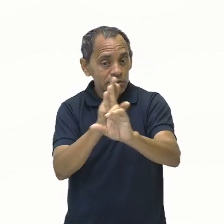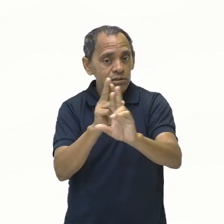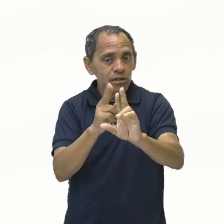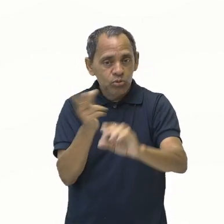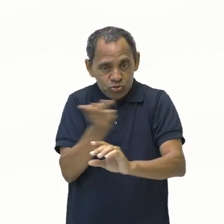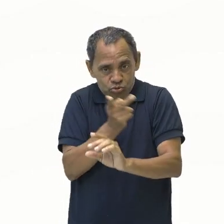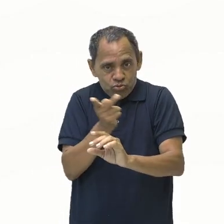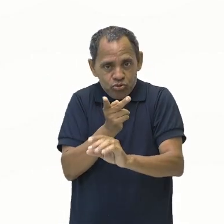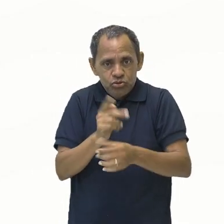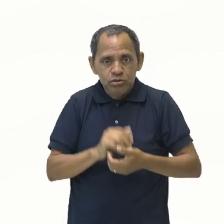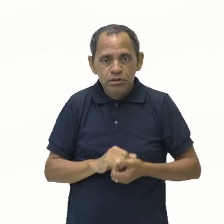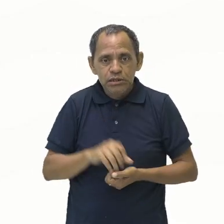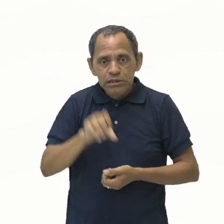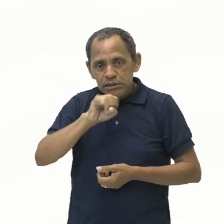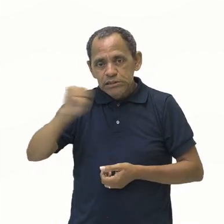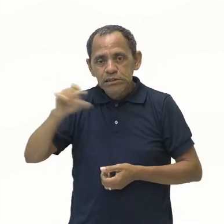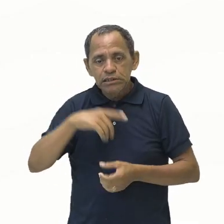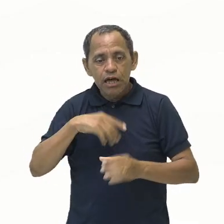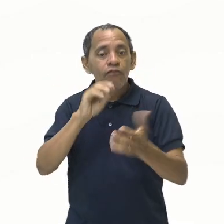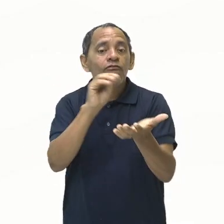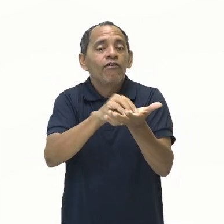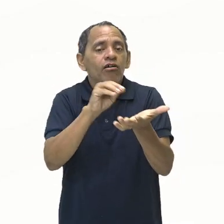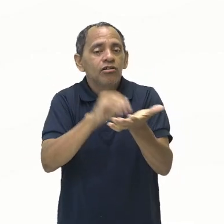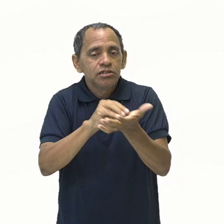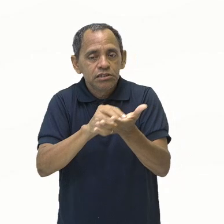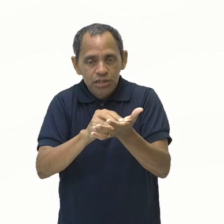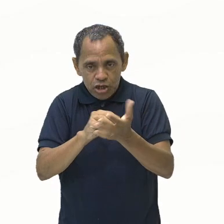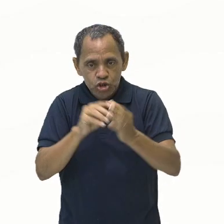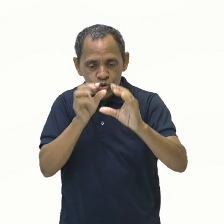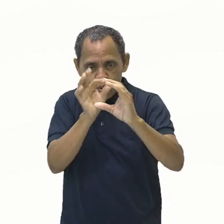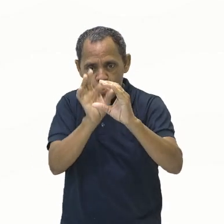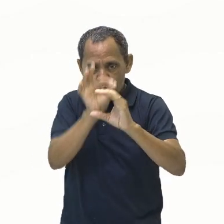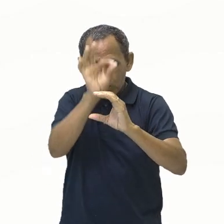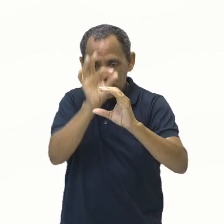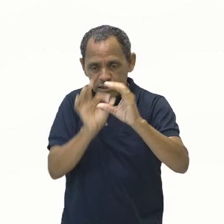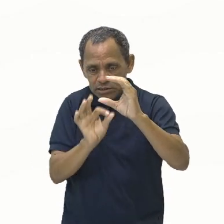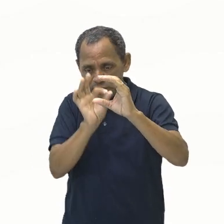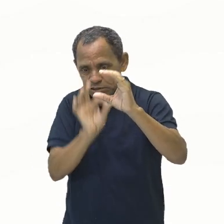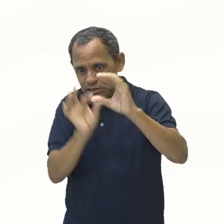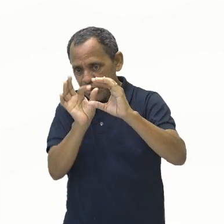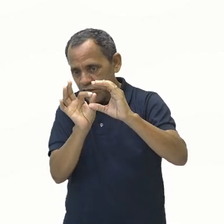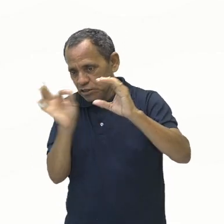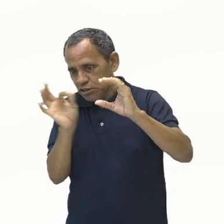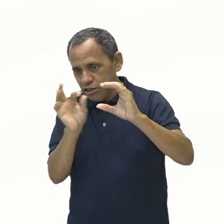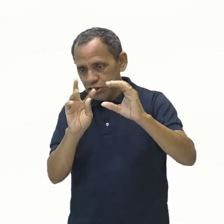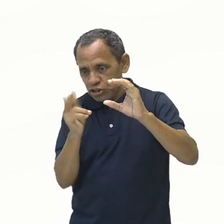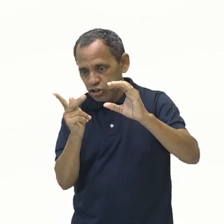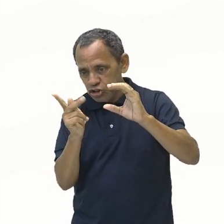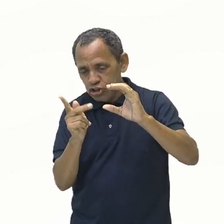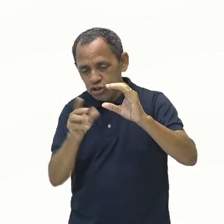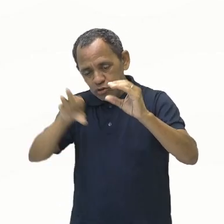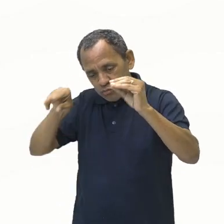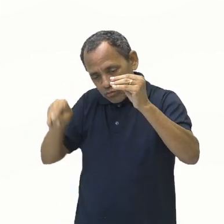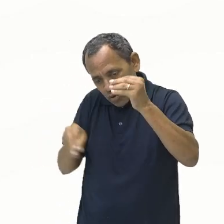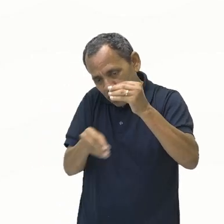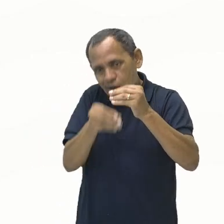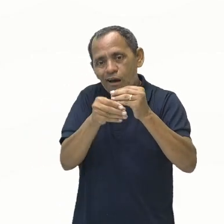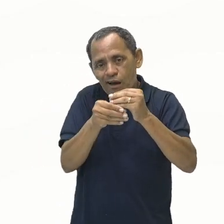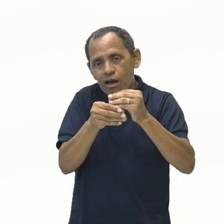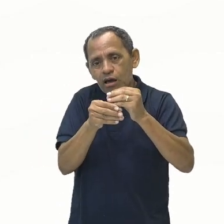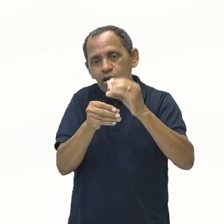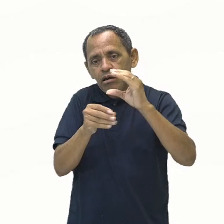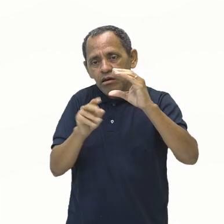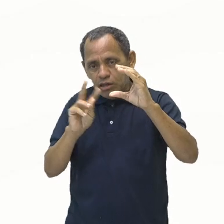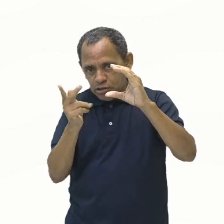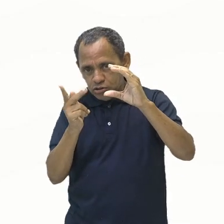que, quando está faltando ligações de hidrogênio, nós vamos adicionar o quê? Hidrogênios. Então, está